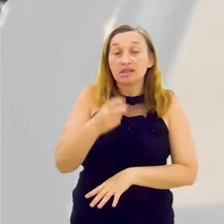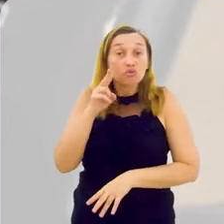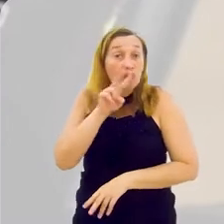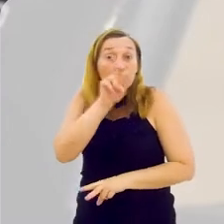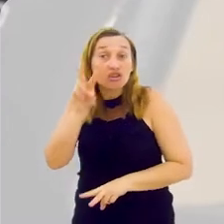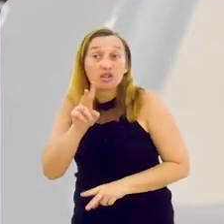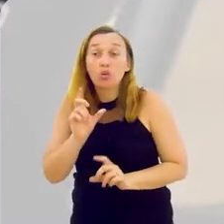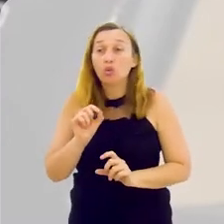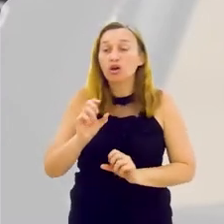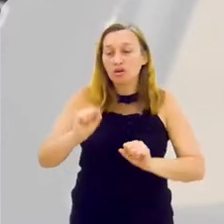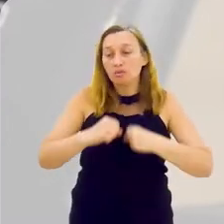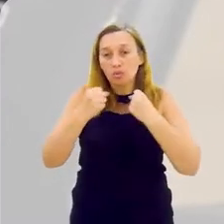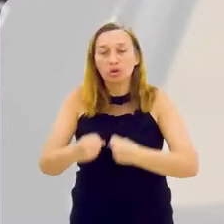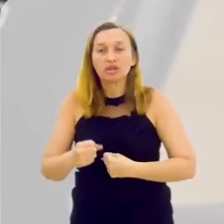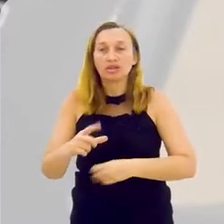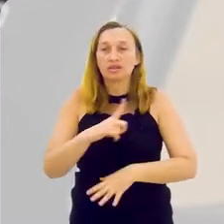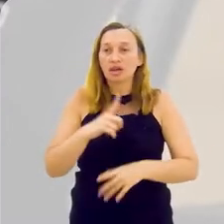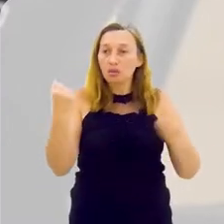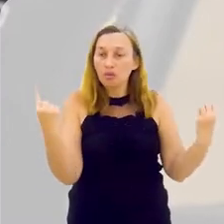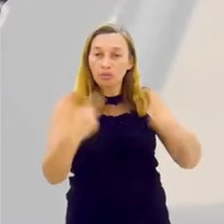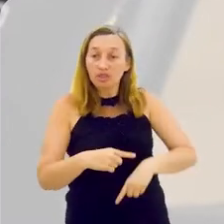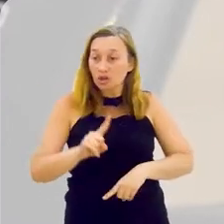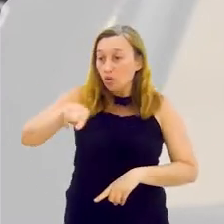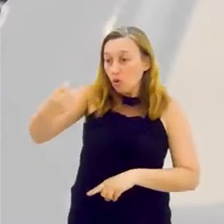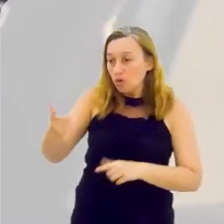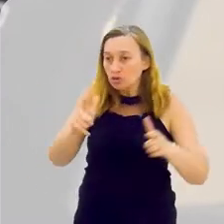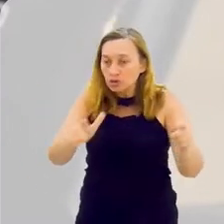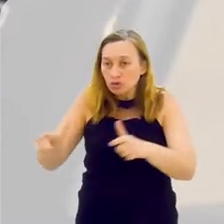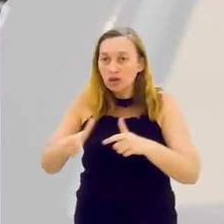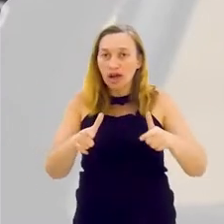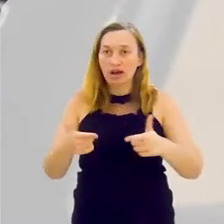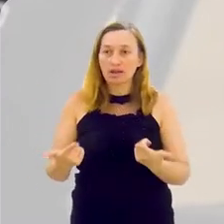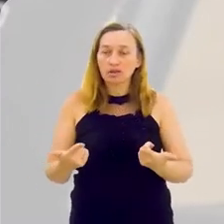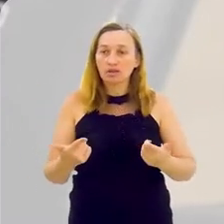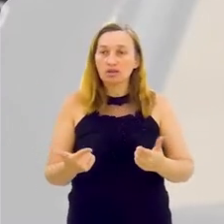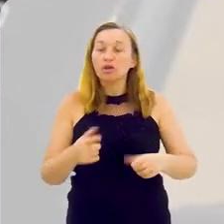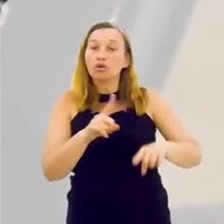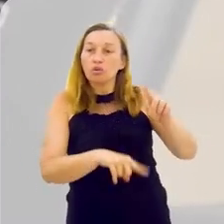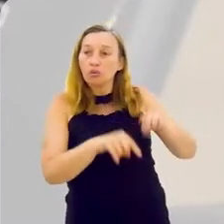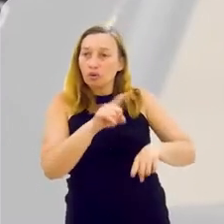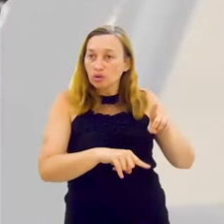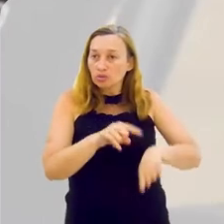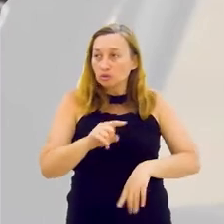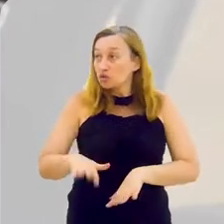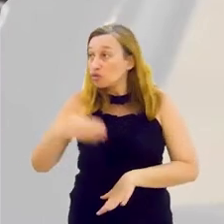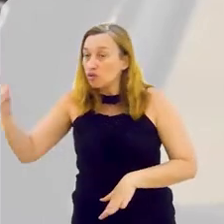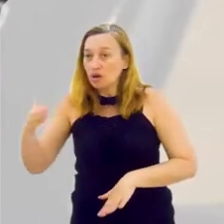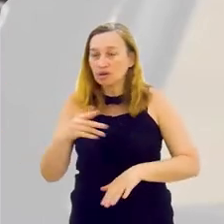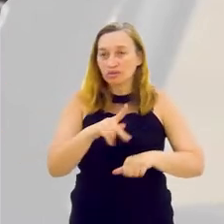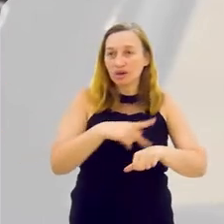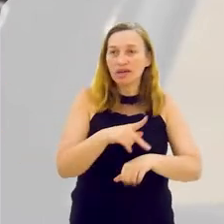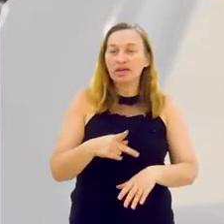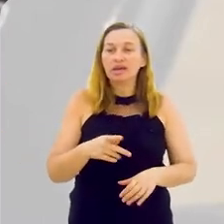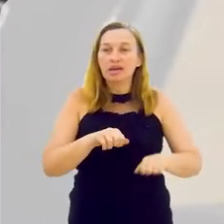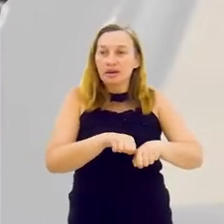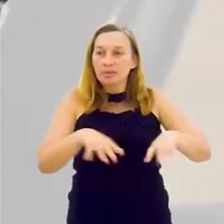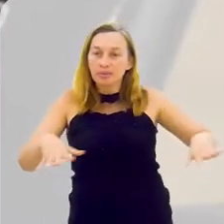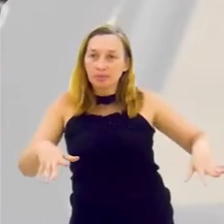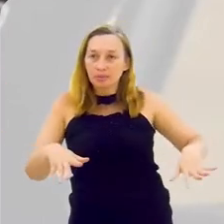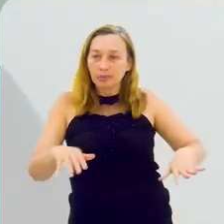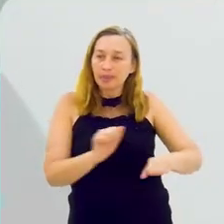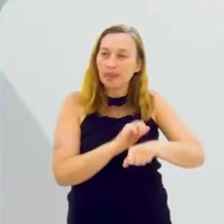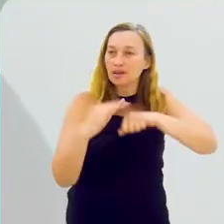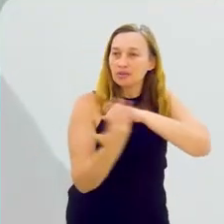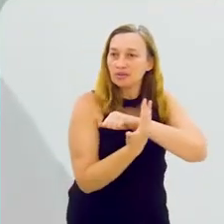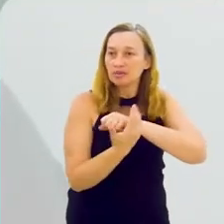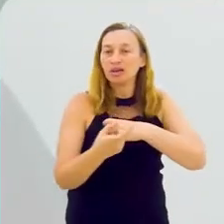muito competitiva do ponto de vista a poder competir com outras regiões e competir com produtos e serviços